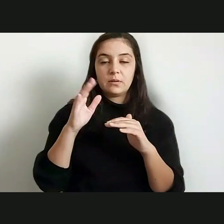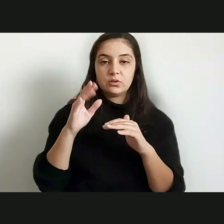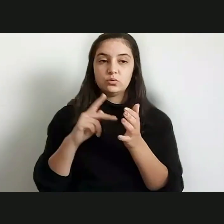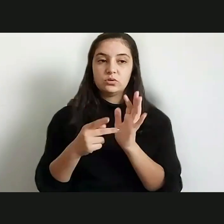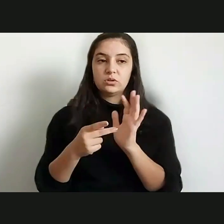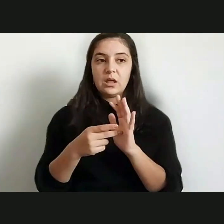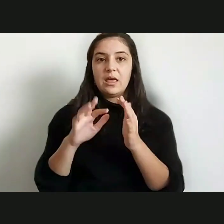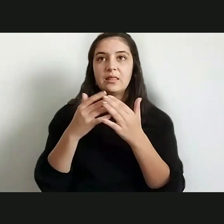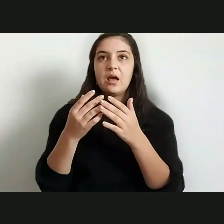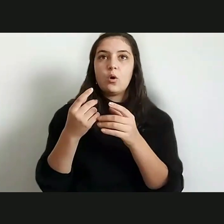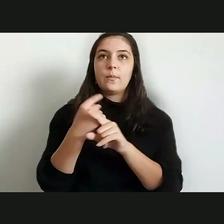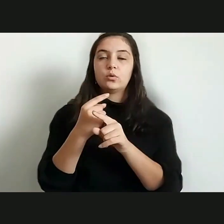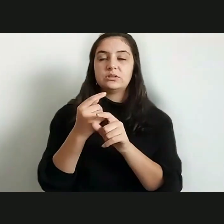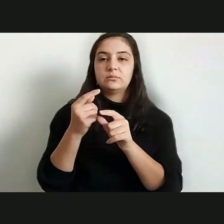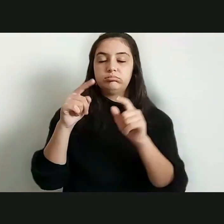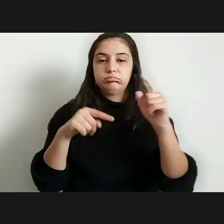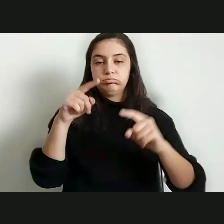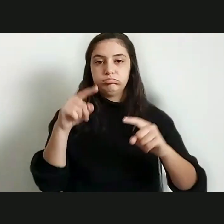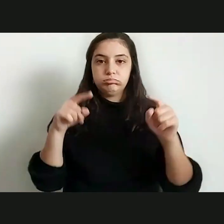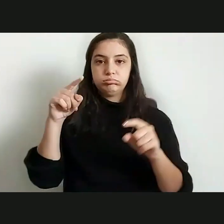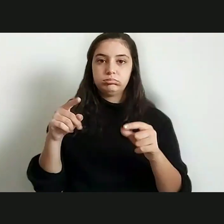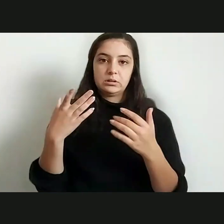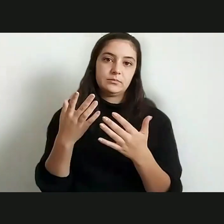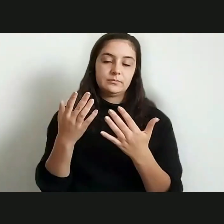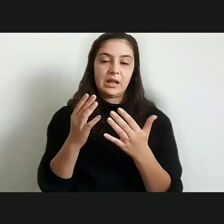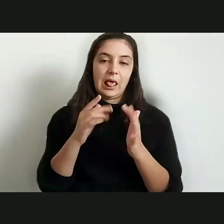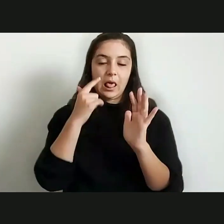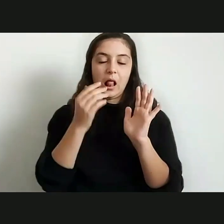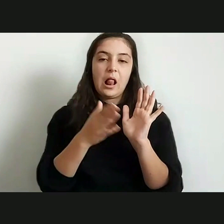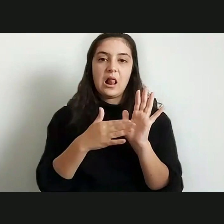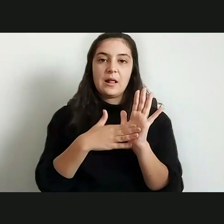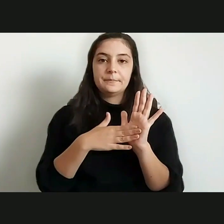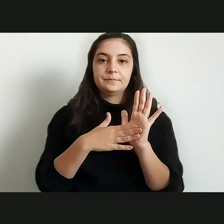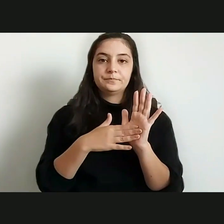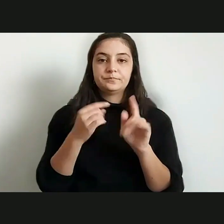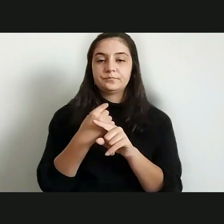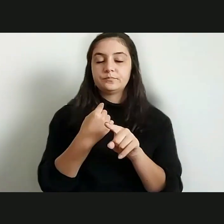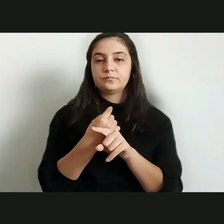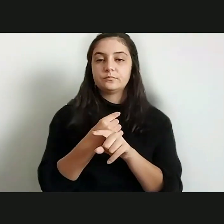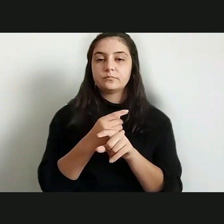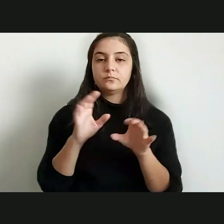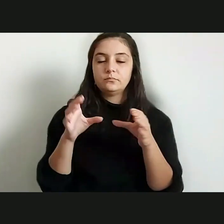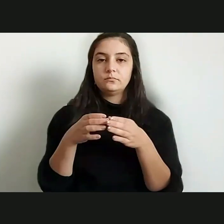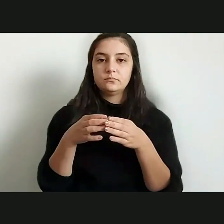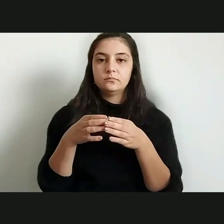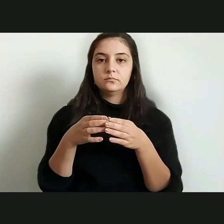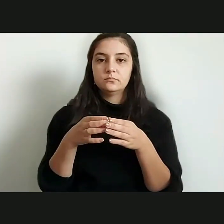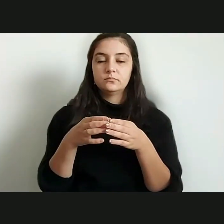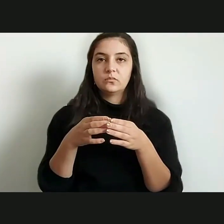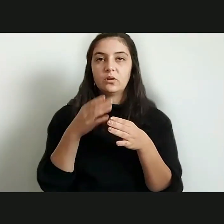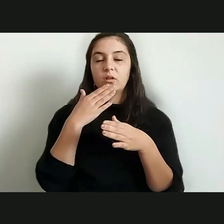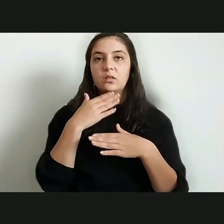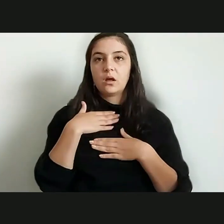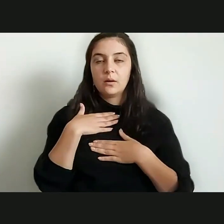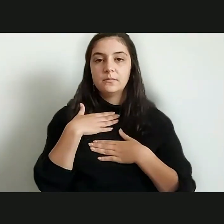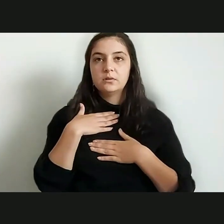muito variável, que é determinada por um conjunto de dimensões, que nos leva, e